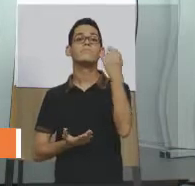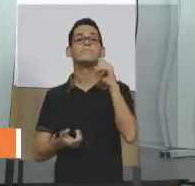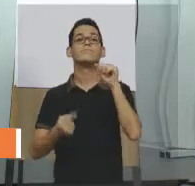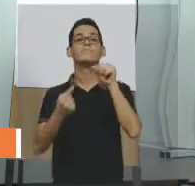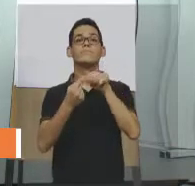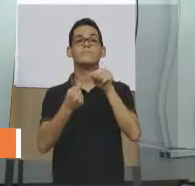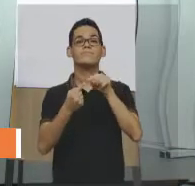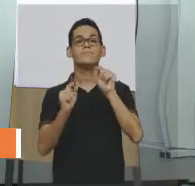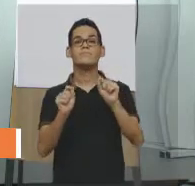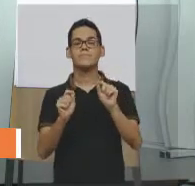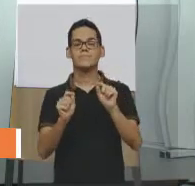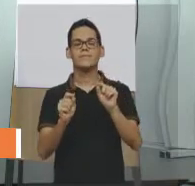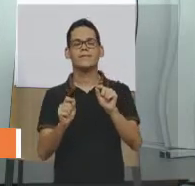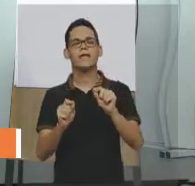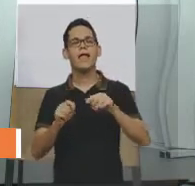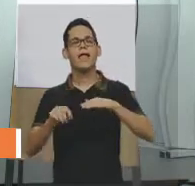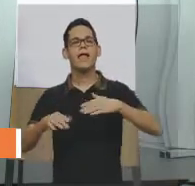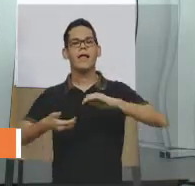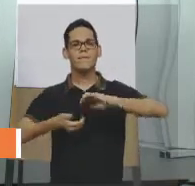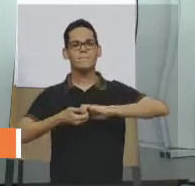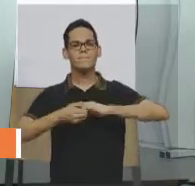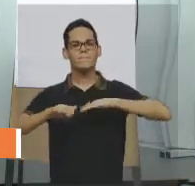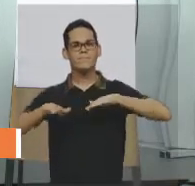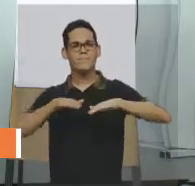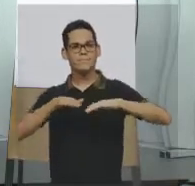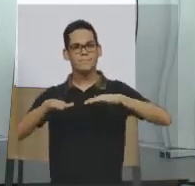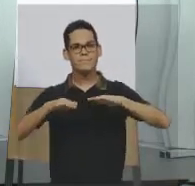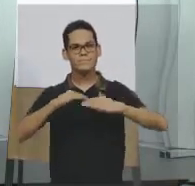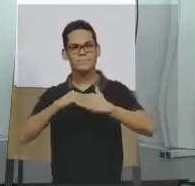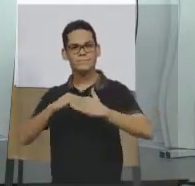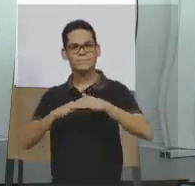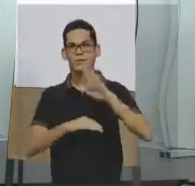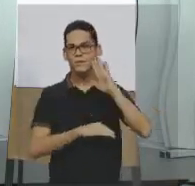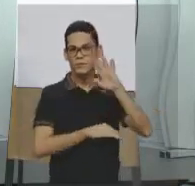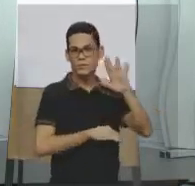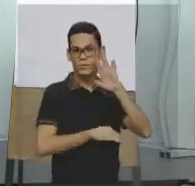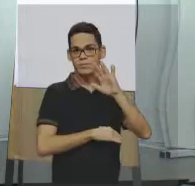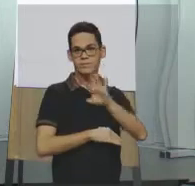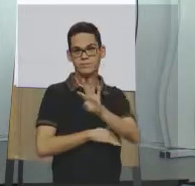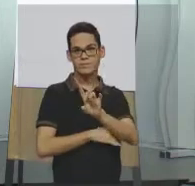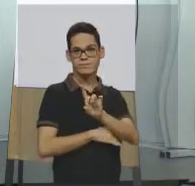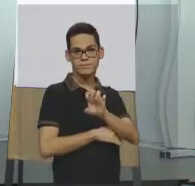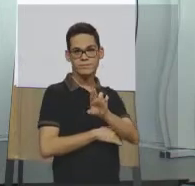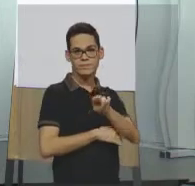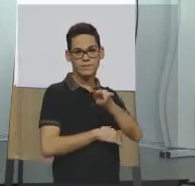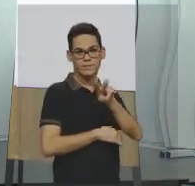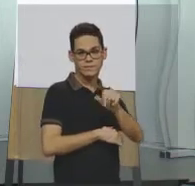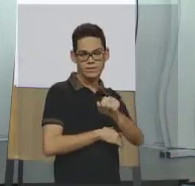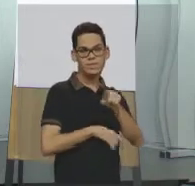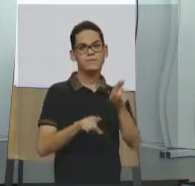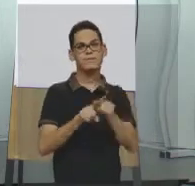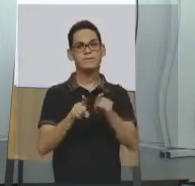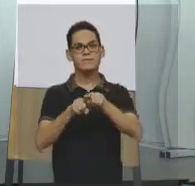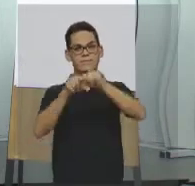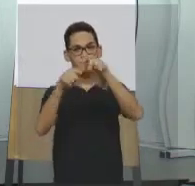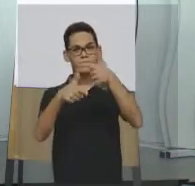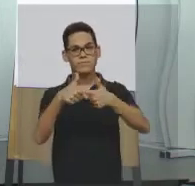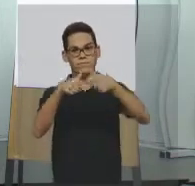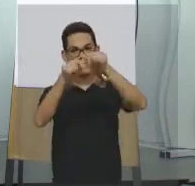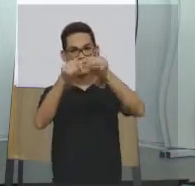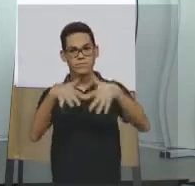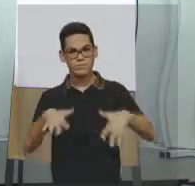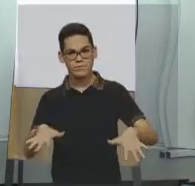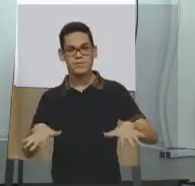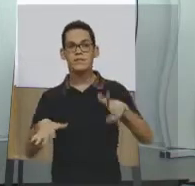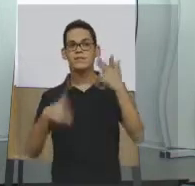relacionados. As placas tectônicas, a teoria da deriva continental, os desastres naturais e o vulcanismo estão